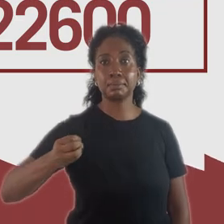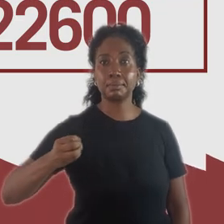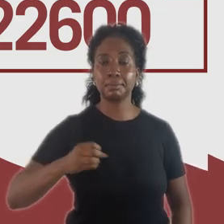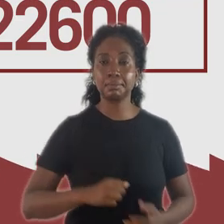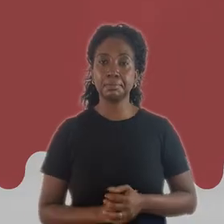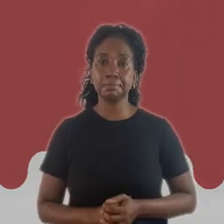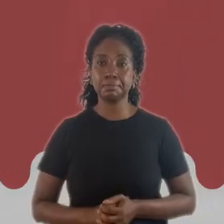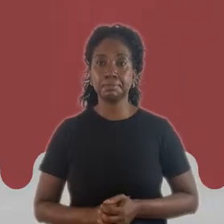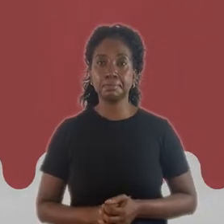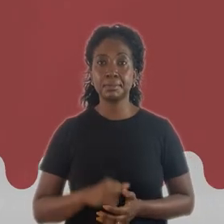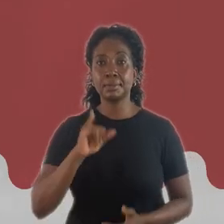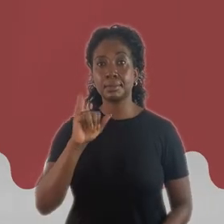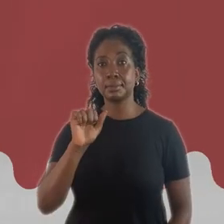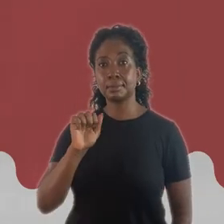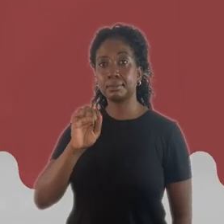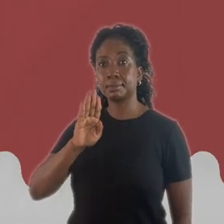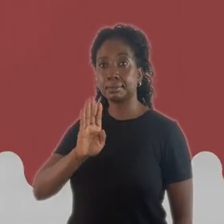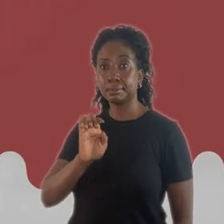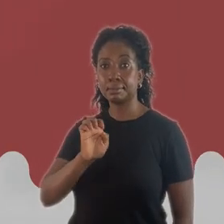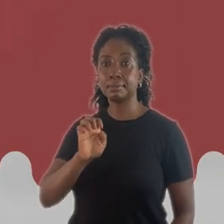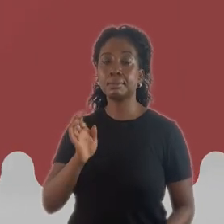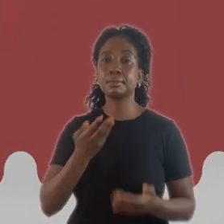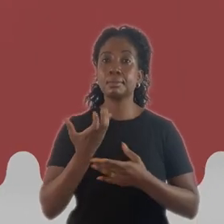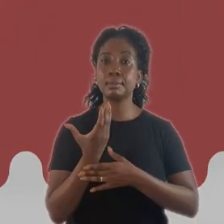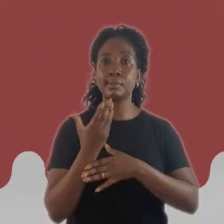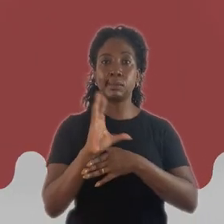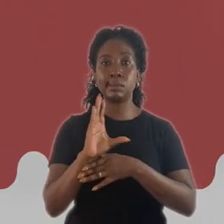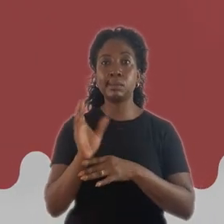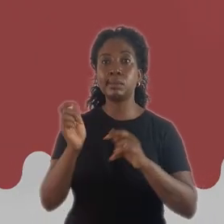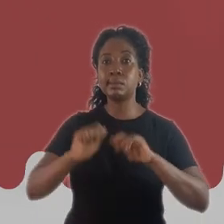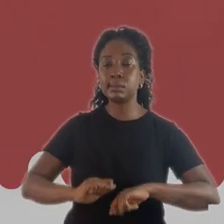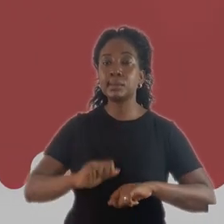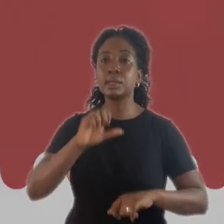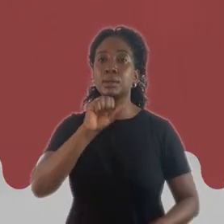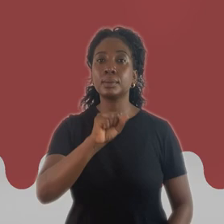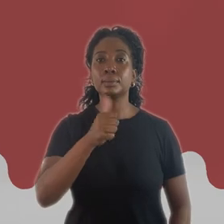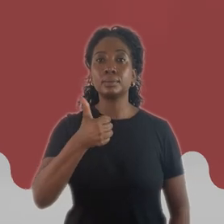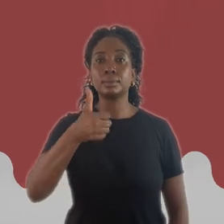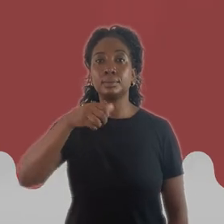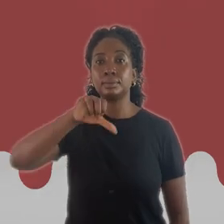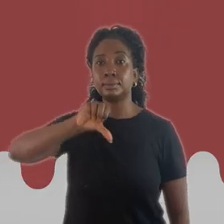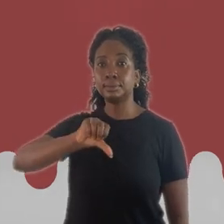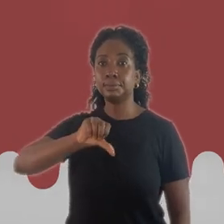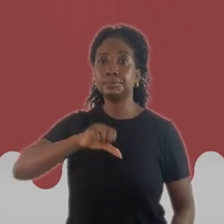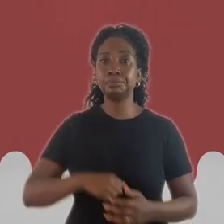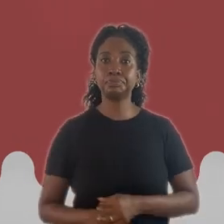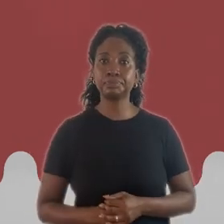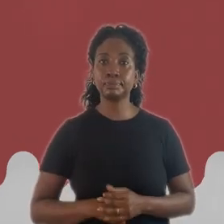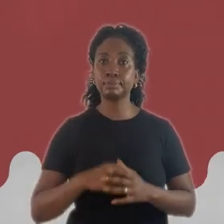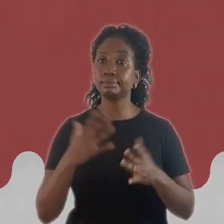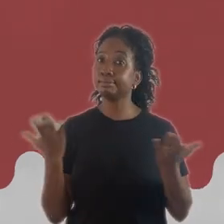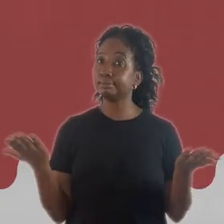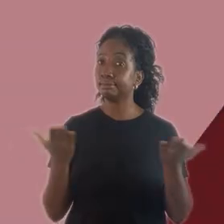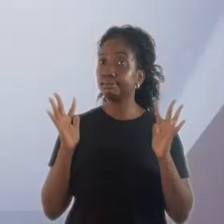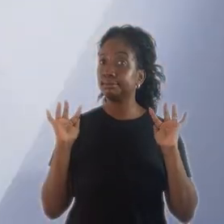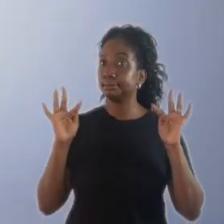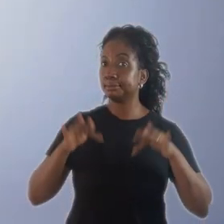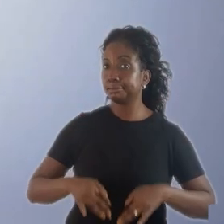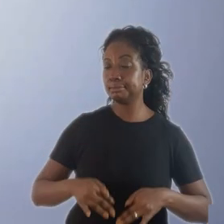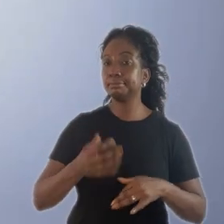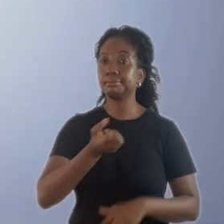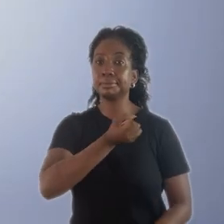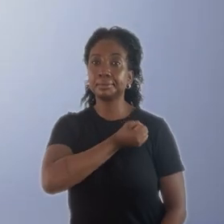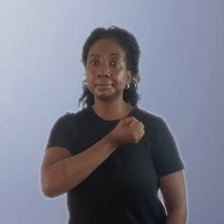22.600. Alcance do IAB em publicações na imprensa, 819. Esse foi o